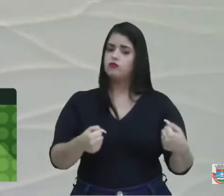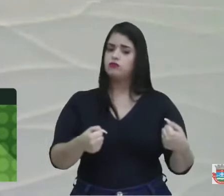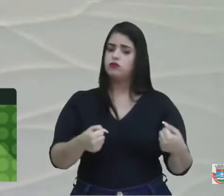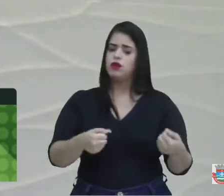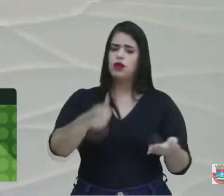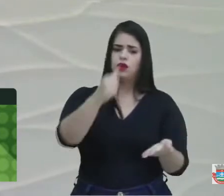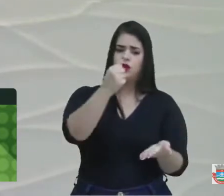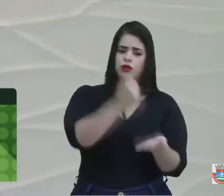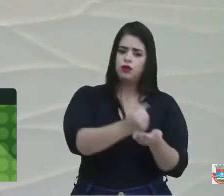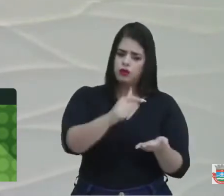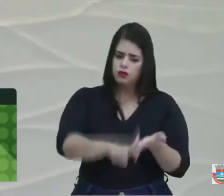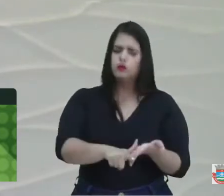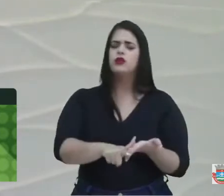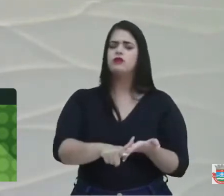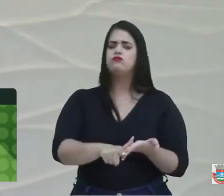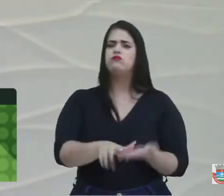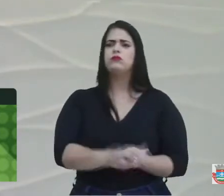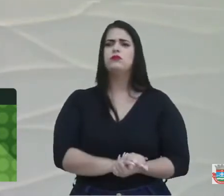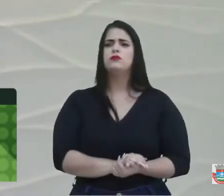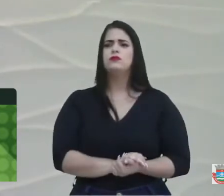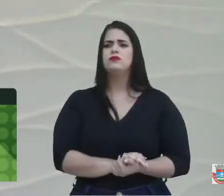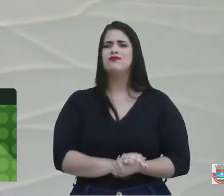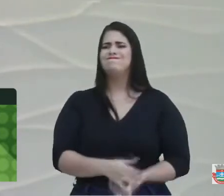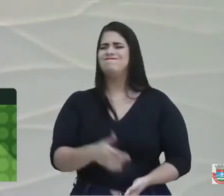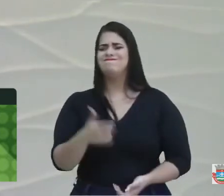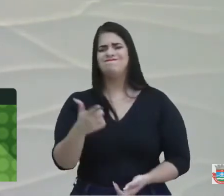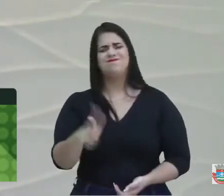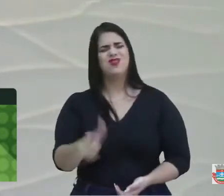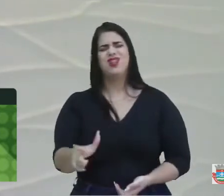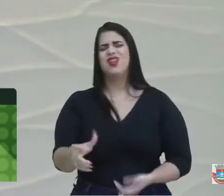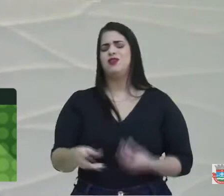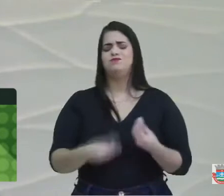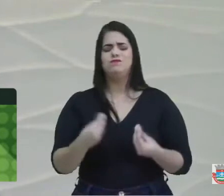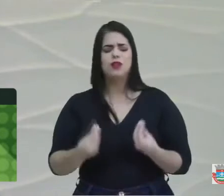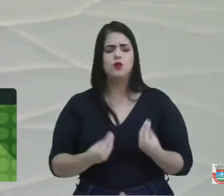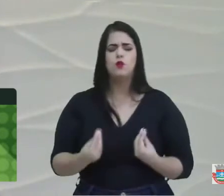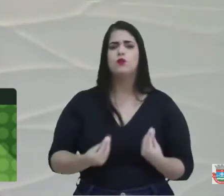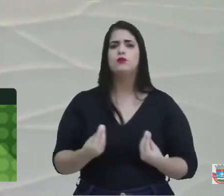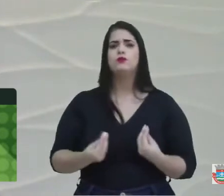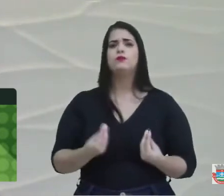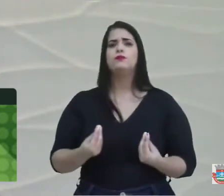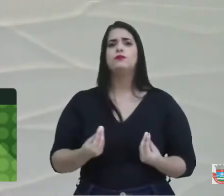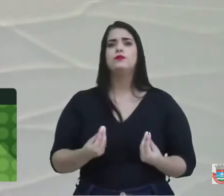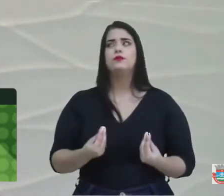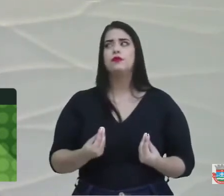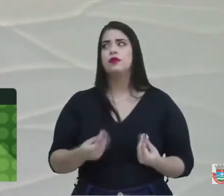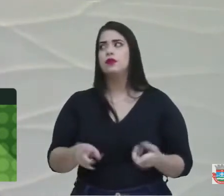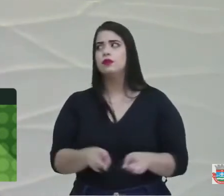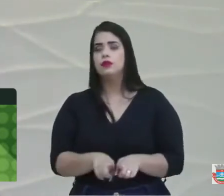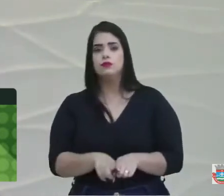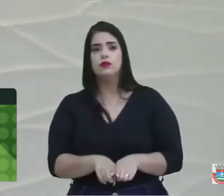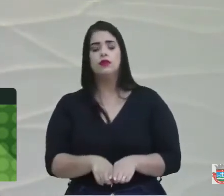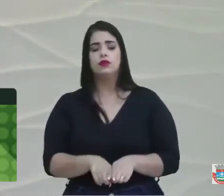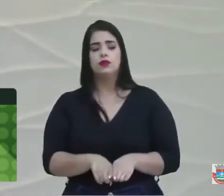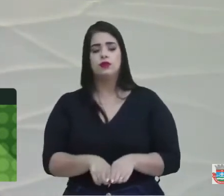nós, mas fica praticamente inviável, esse tipo de abastecimento. Uma proposta que eu trouxe aqui em